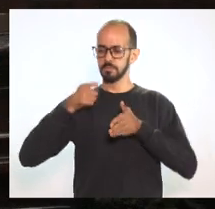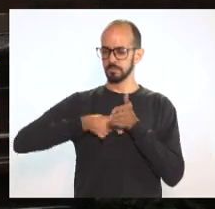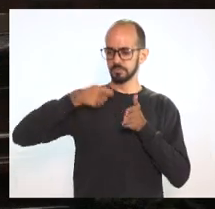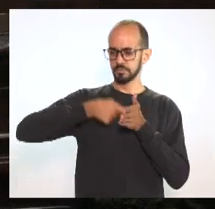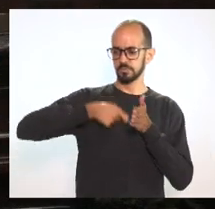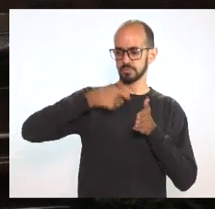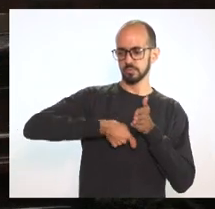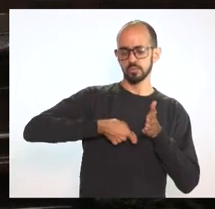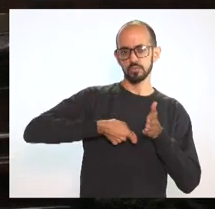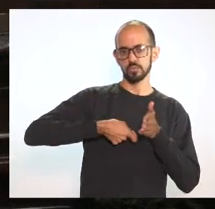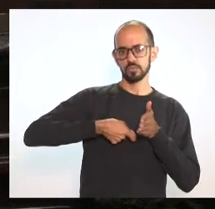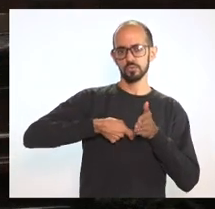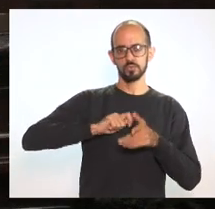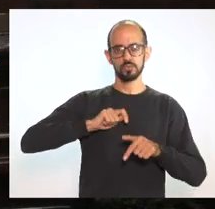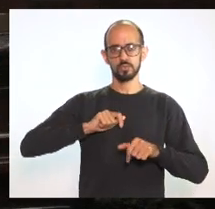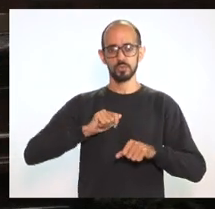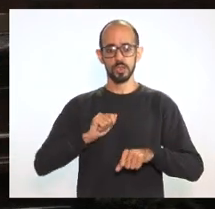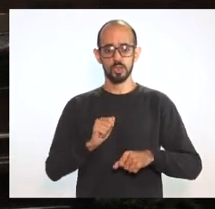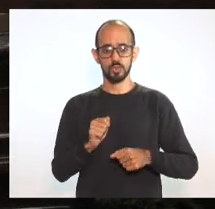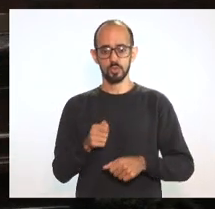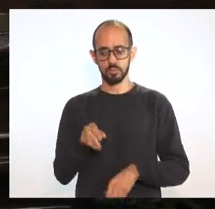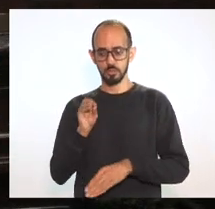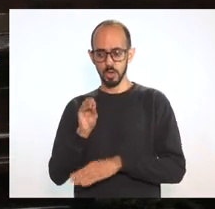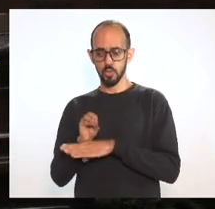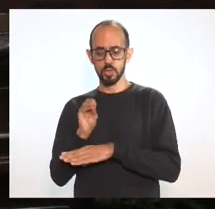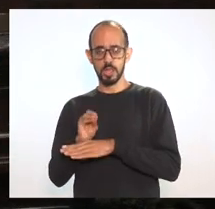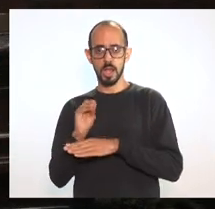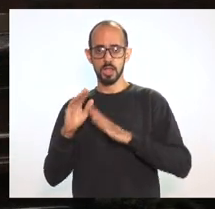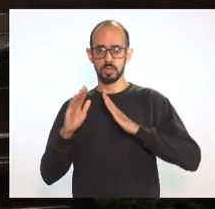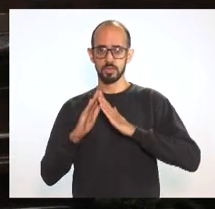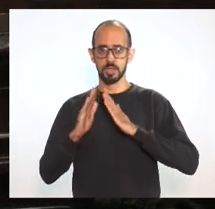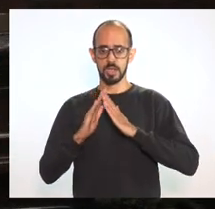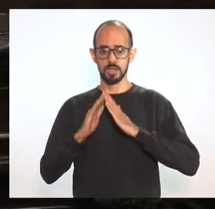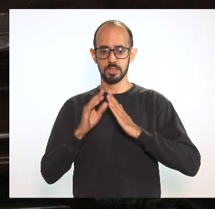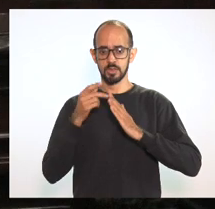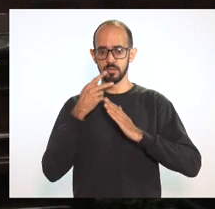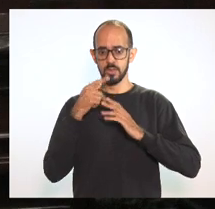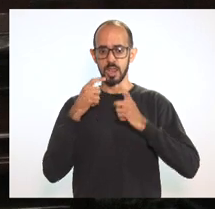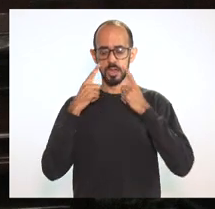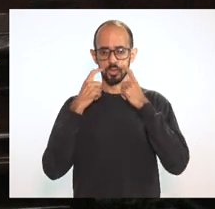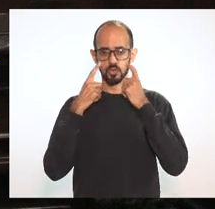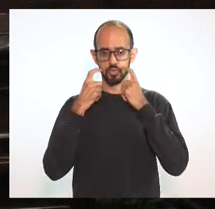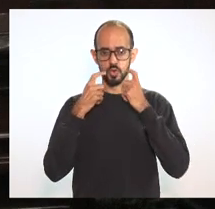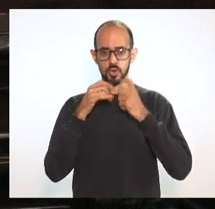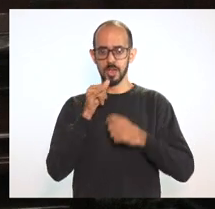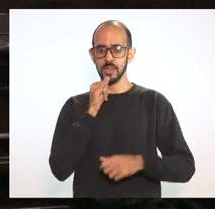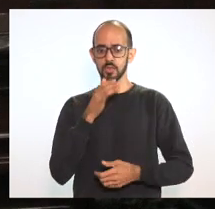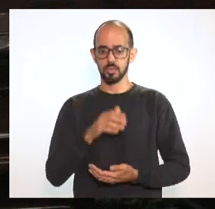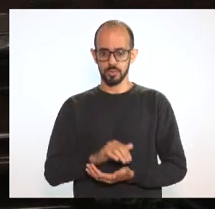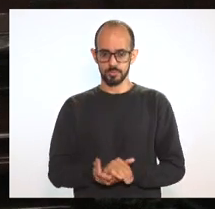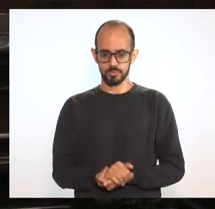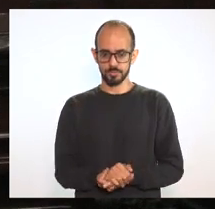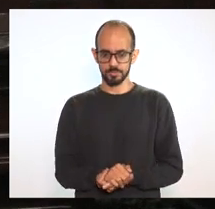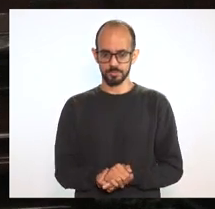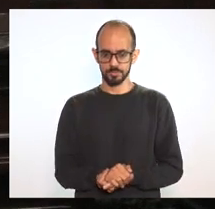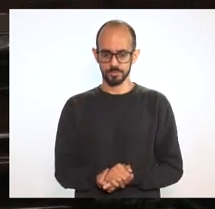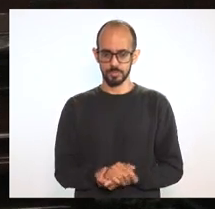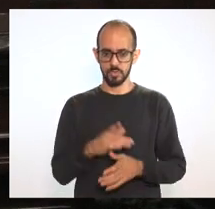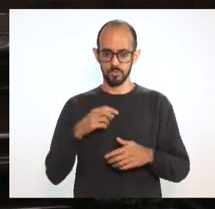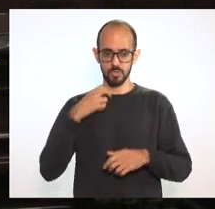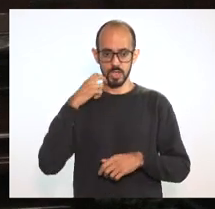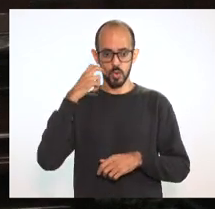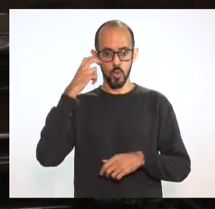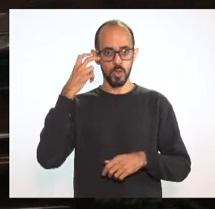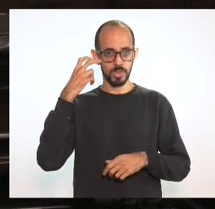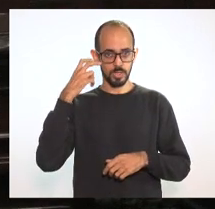seu sustento para sua casa, mandar e dizer que o choro é livre, dona Maju. Vergonha,